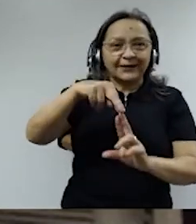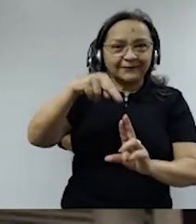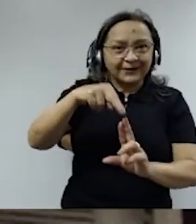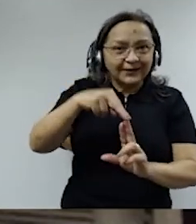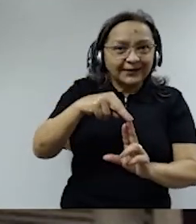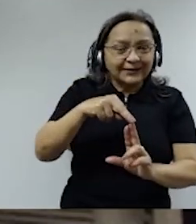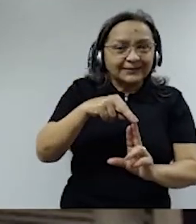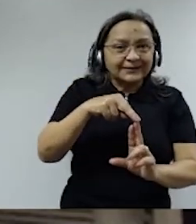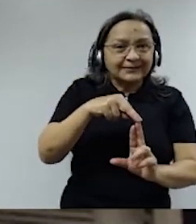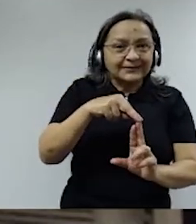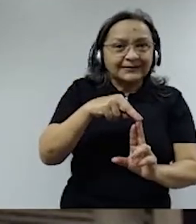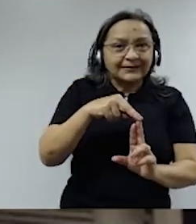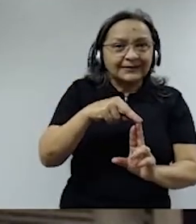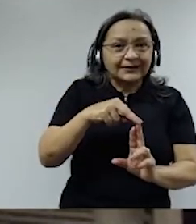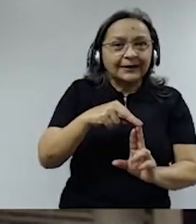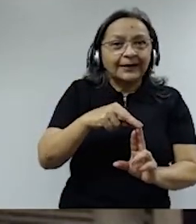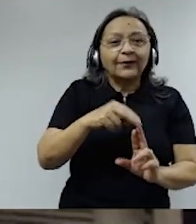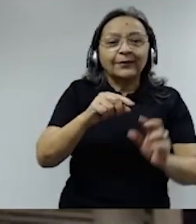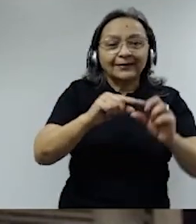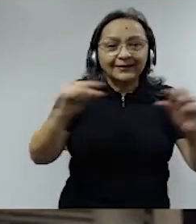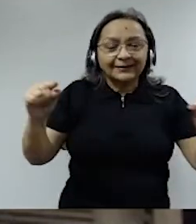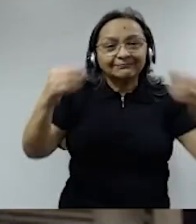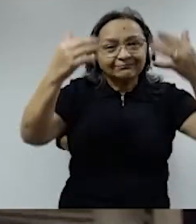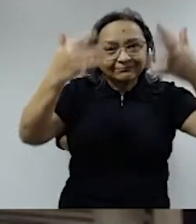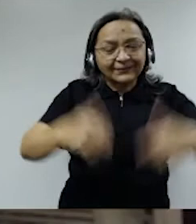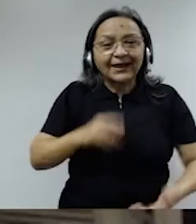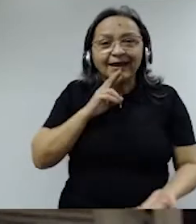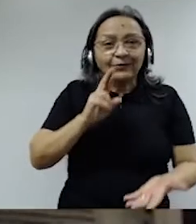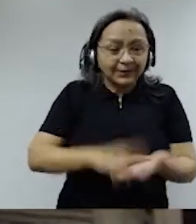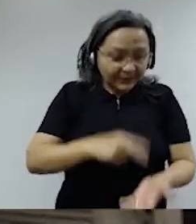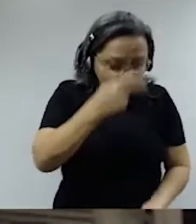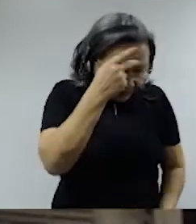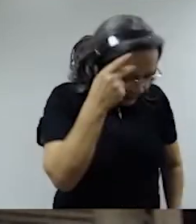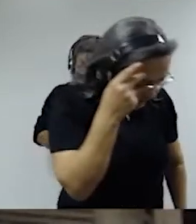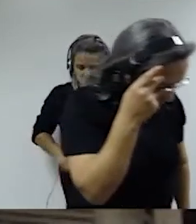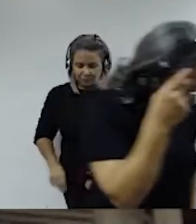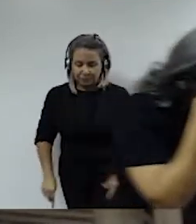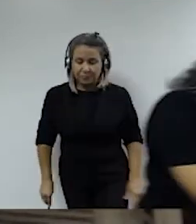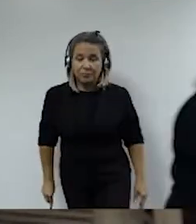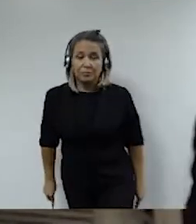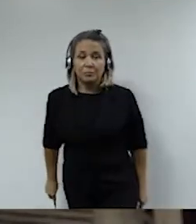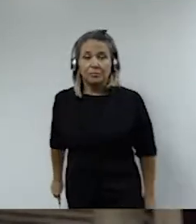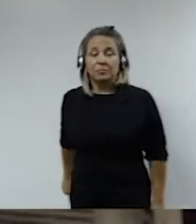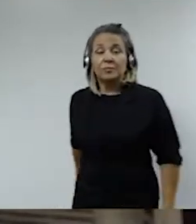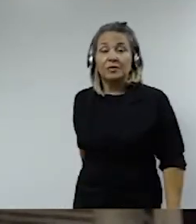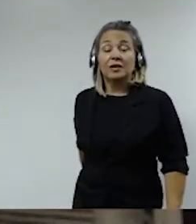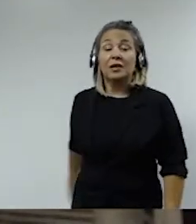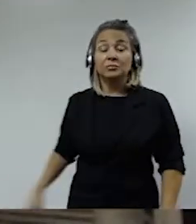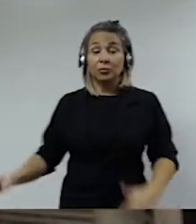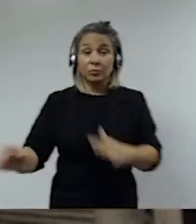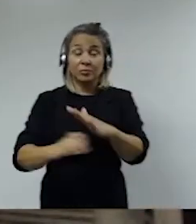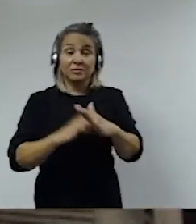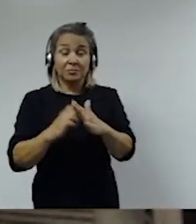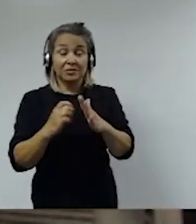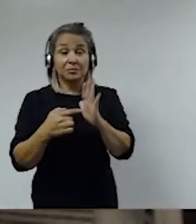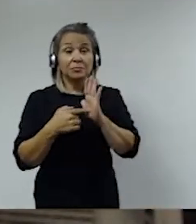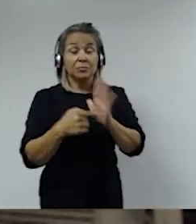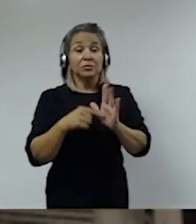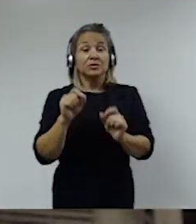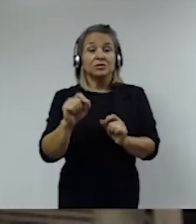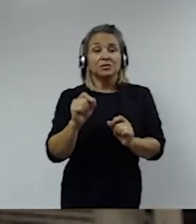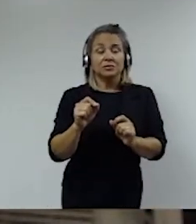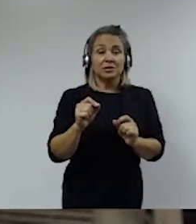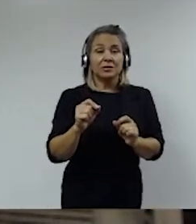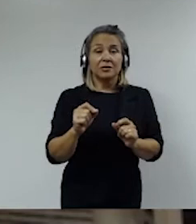que, reconhecendo às pessoas o direito a não serem arbitrariamente presas, menciona que o que se pretende